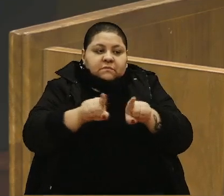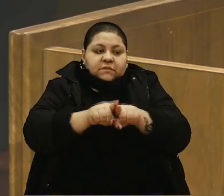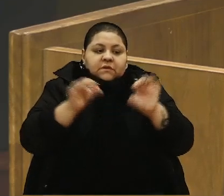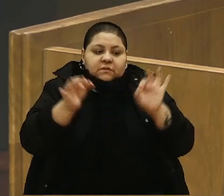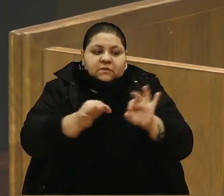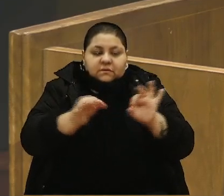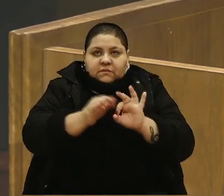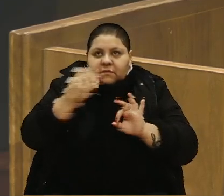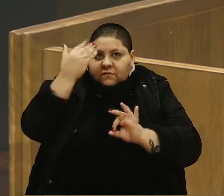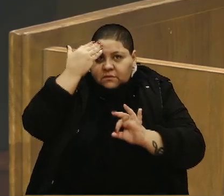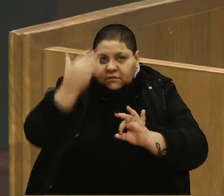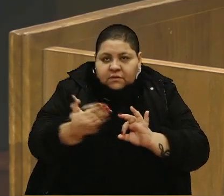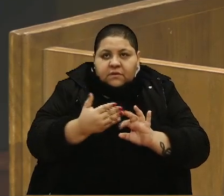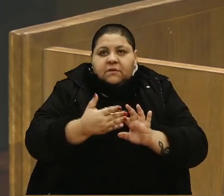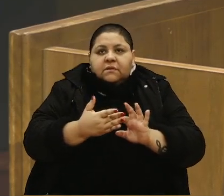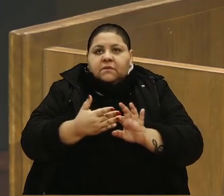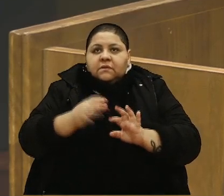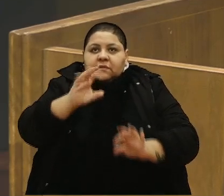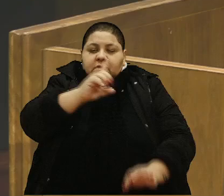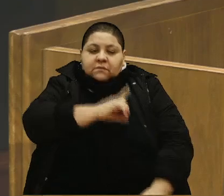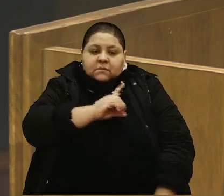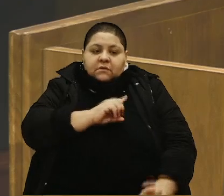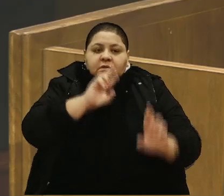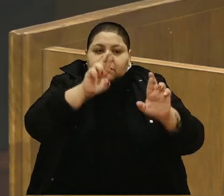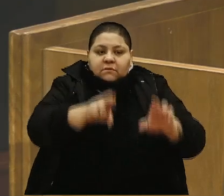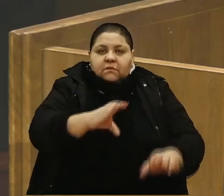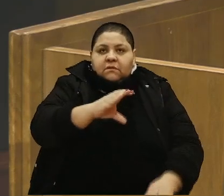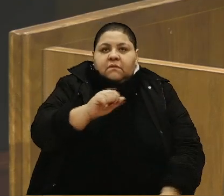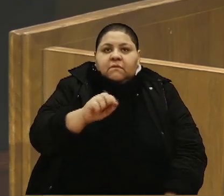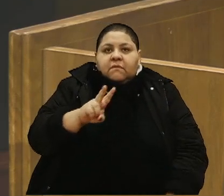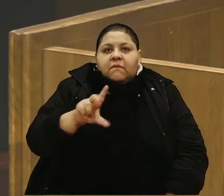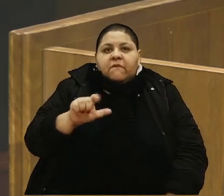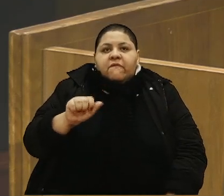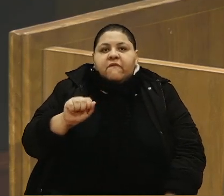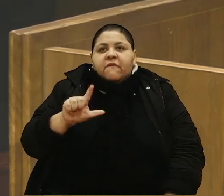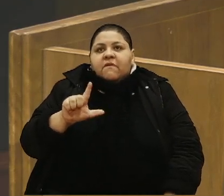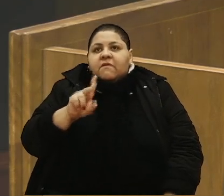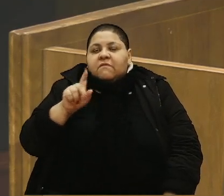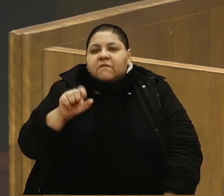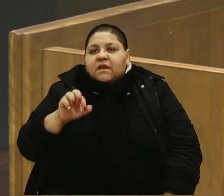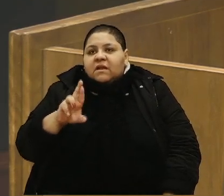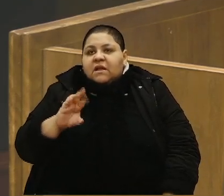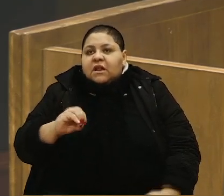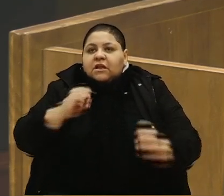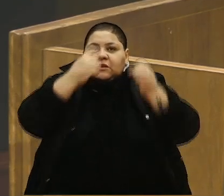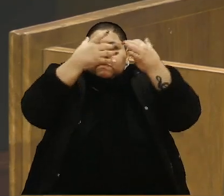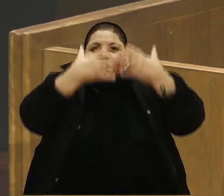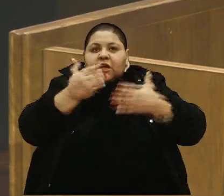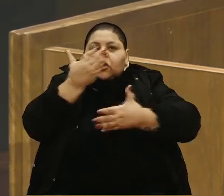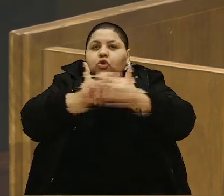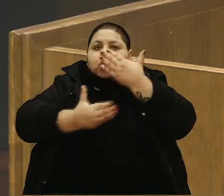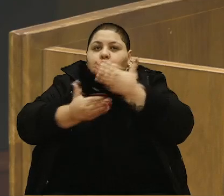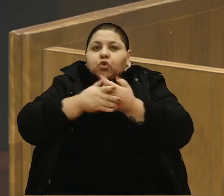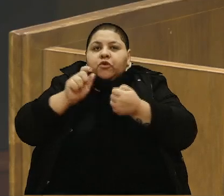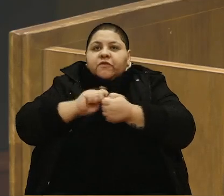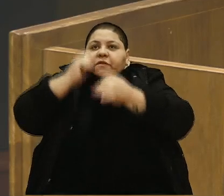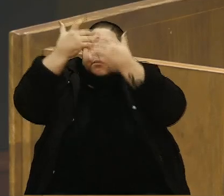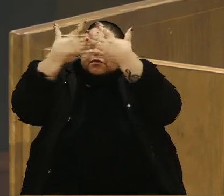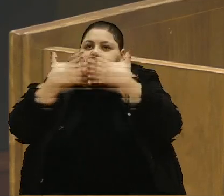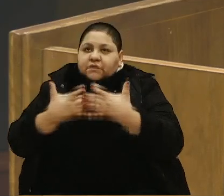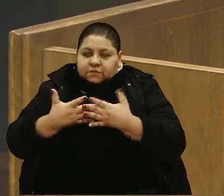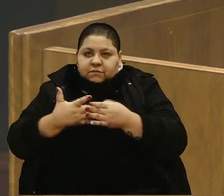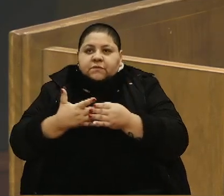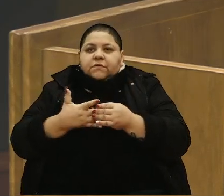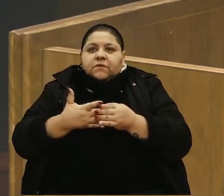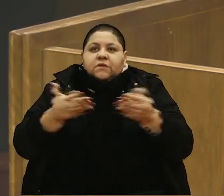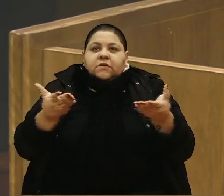o agradecimento especial para o delegado regional Cavalheiro no jornal de hoje, também explicando tudo o que eles vêm fazendo e explicando que já